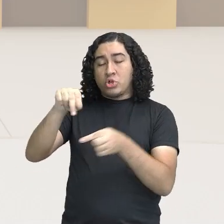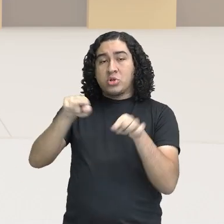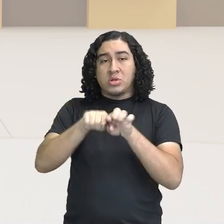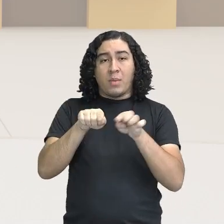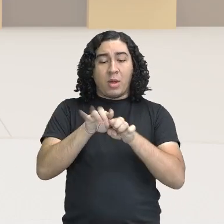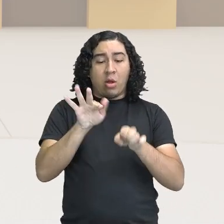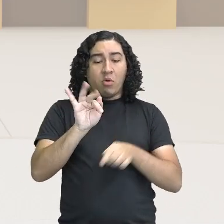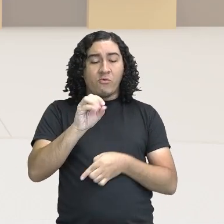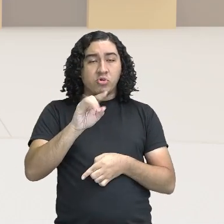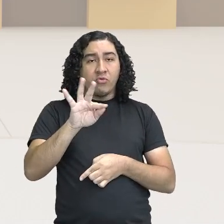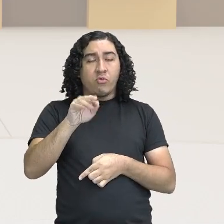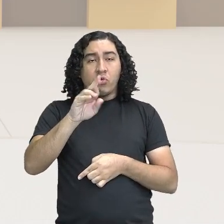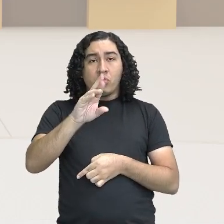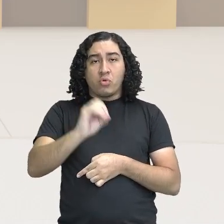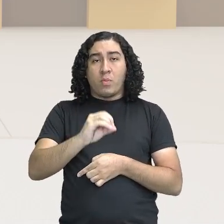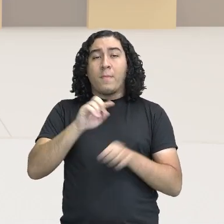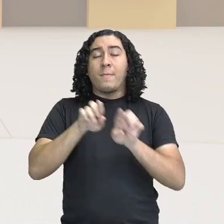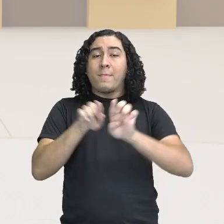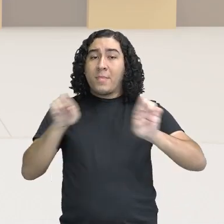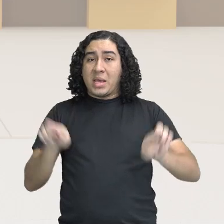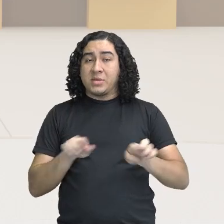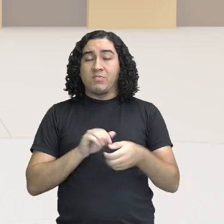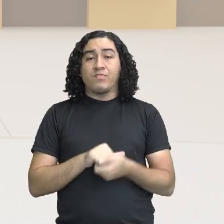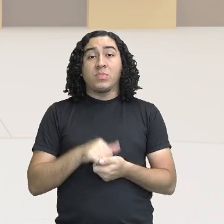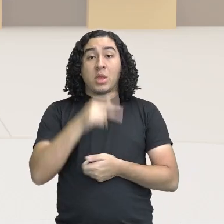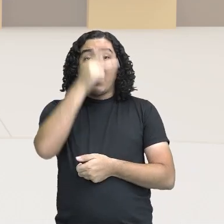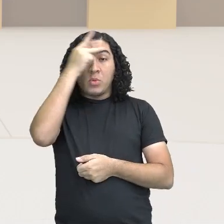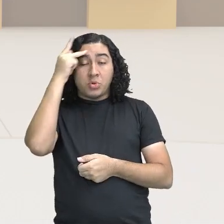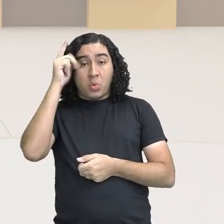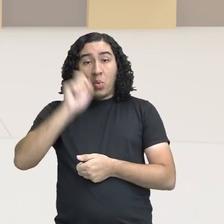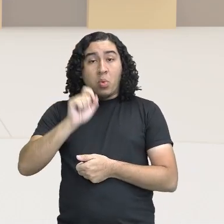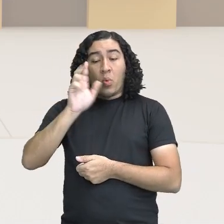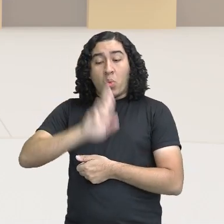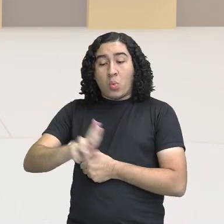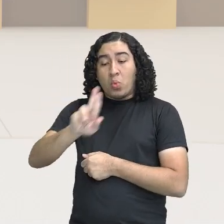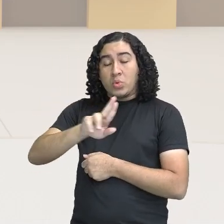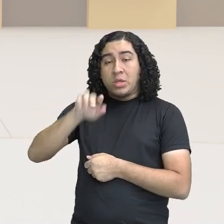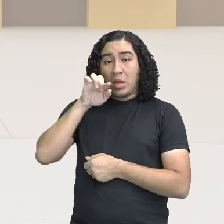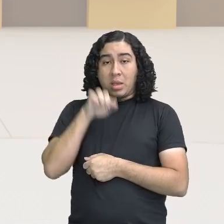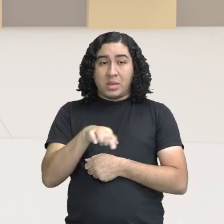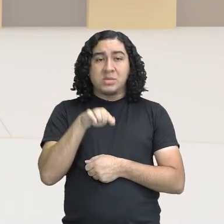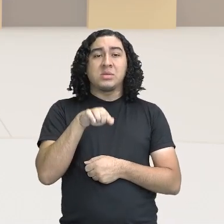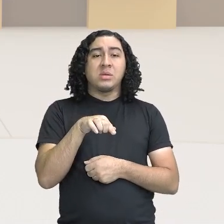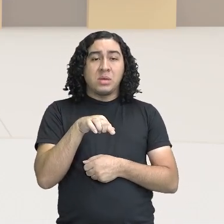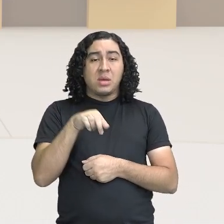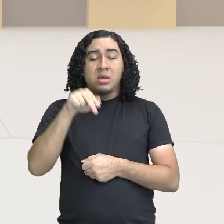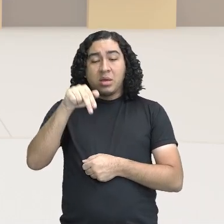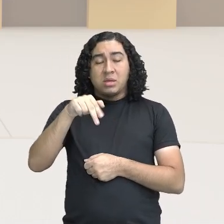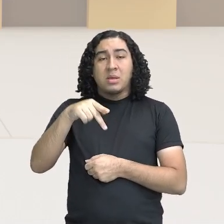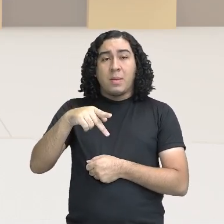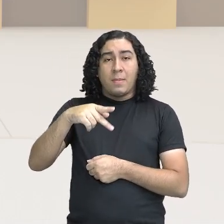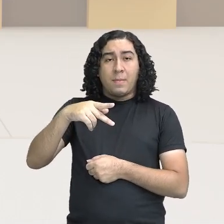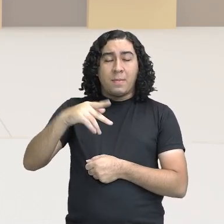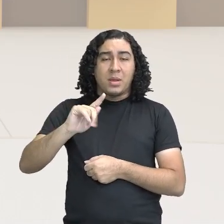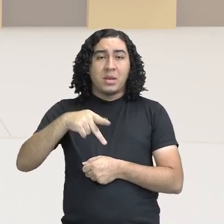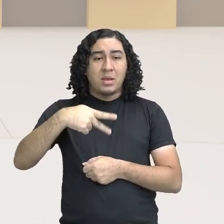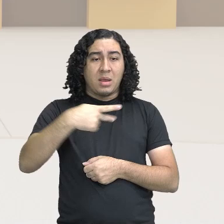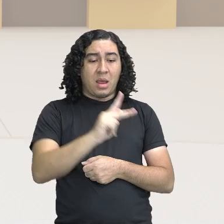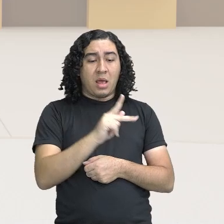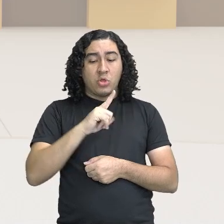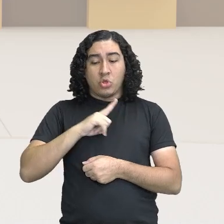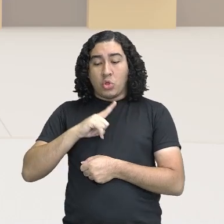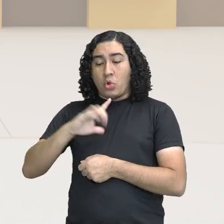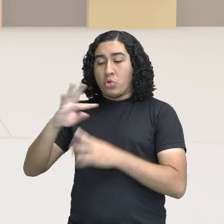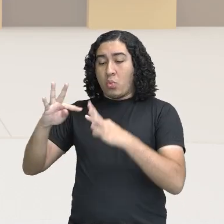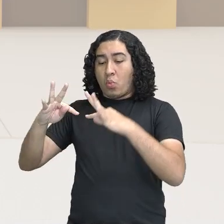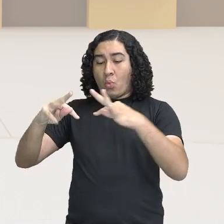fósforo. Só que à medida que as pessoas vão utilizando NPK, né, nitrogênio, fósforo e